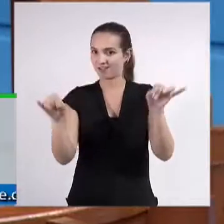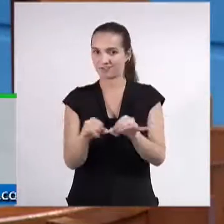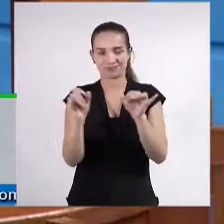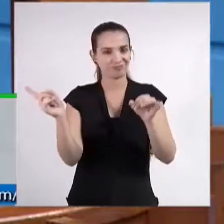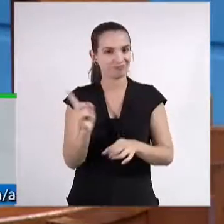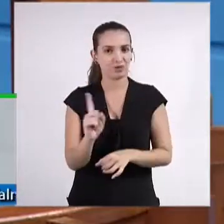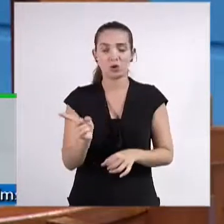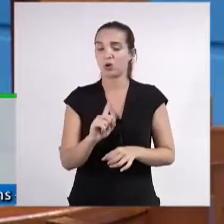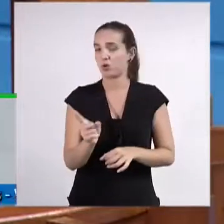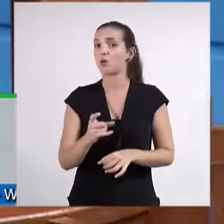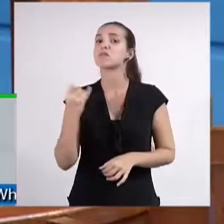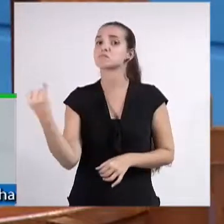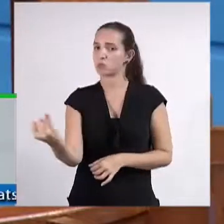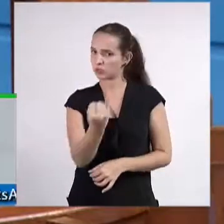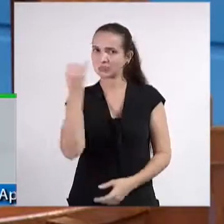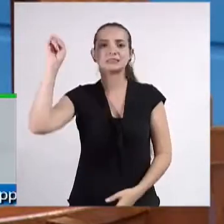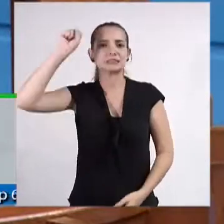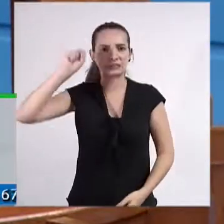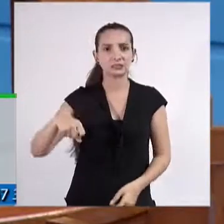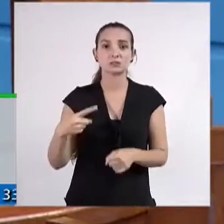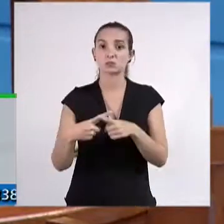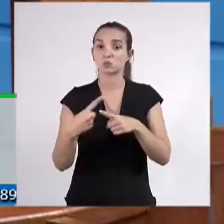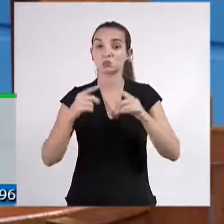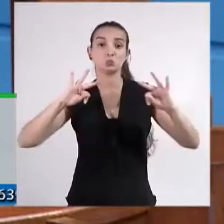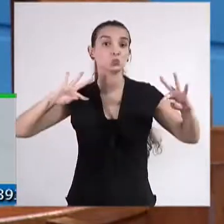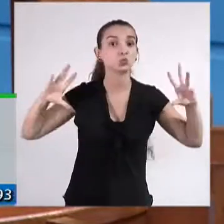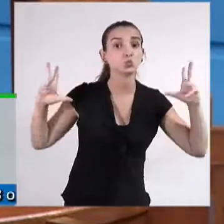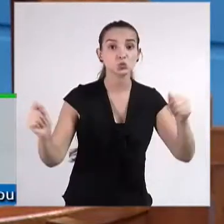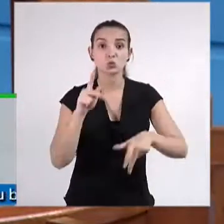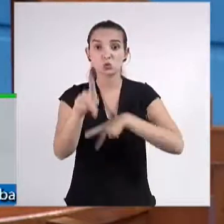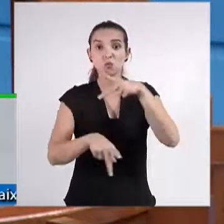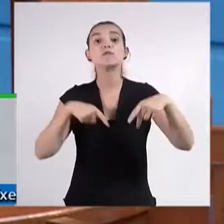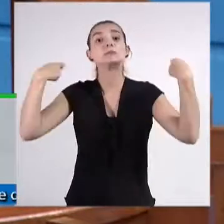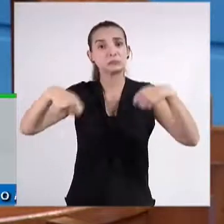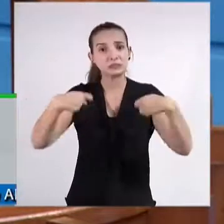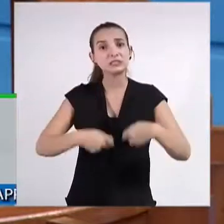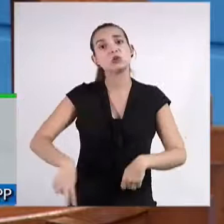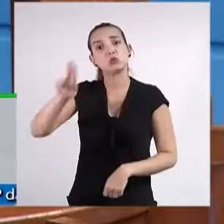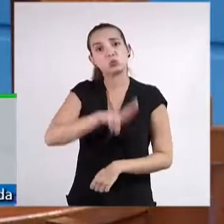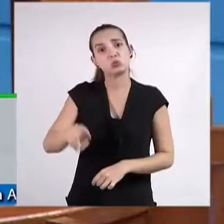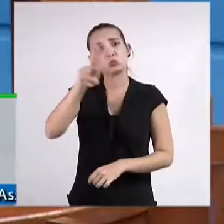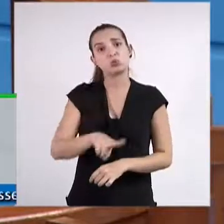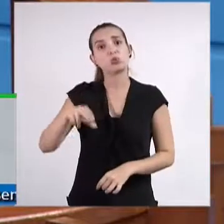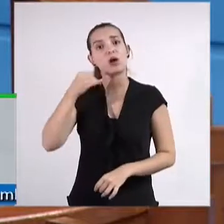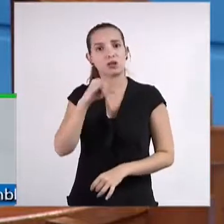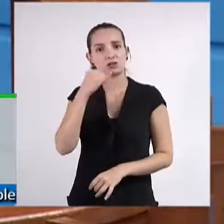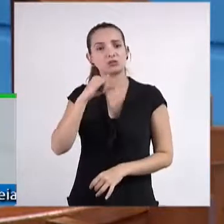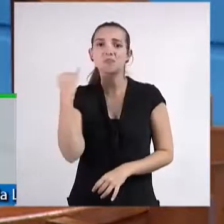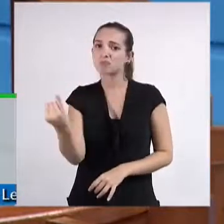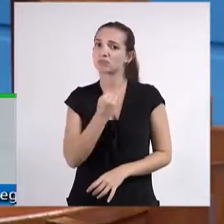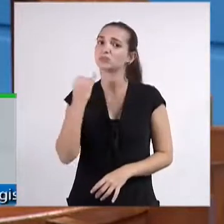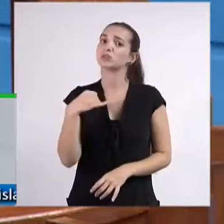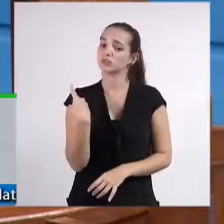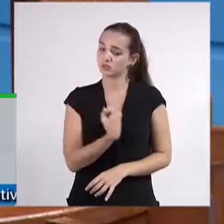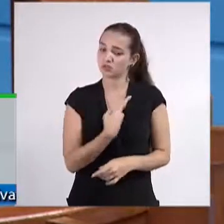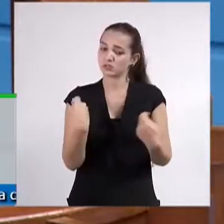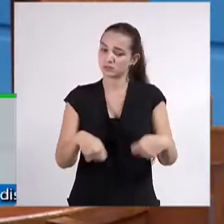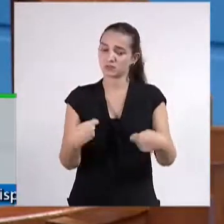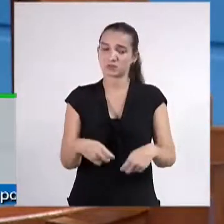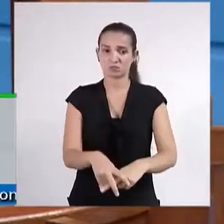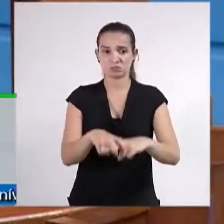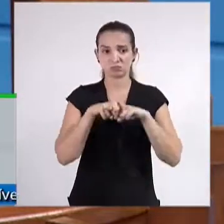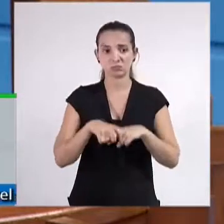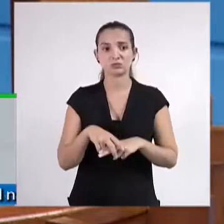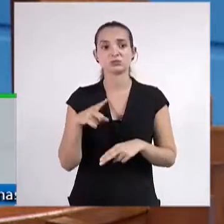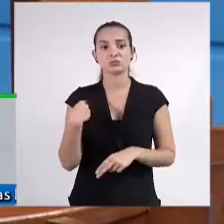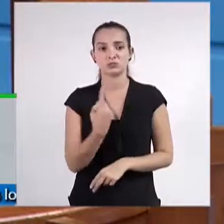pessoas dependem da energia elétrica, todos nós dependemos, precisamos dela e, portanto,